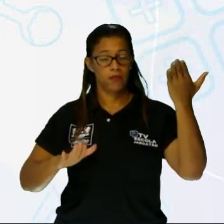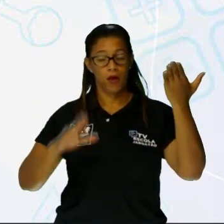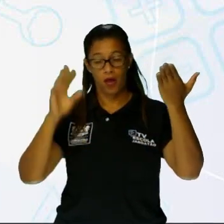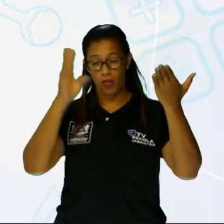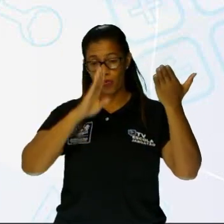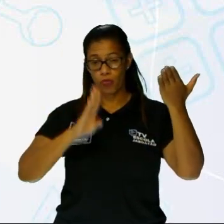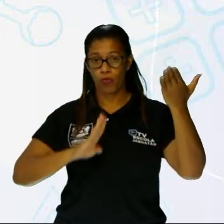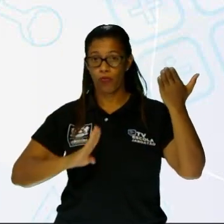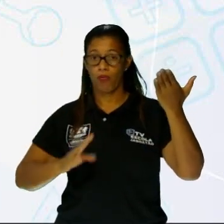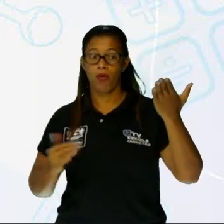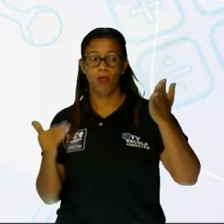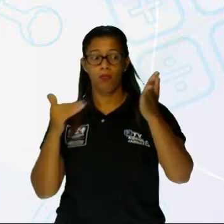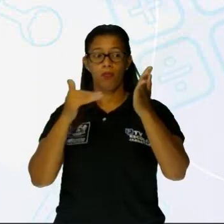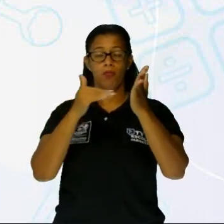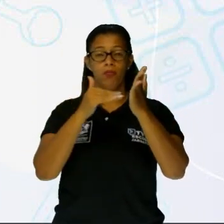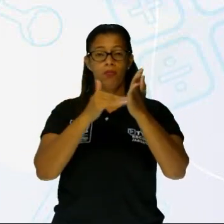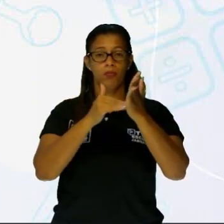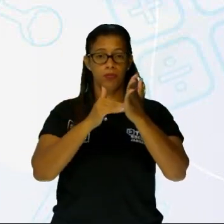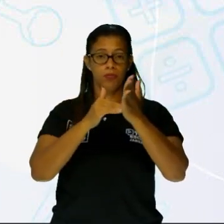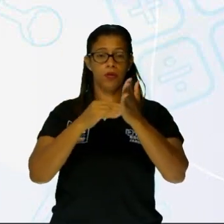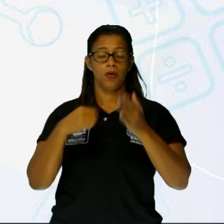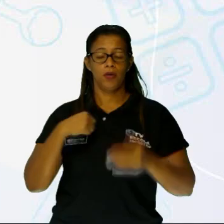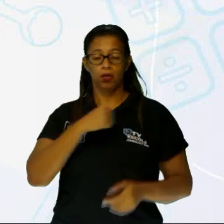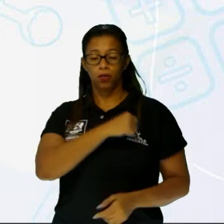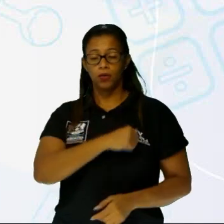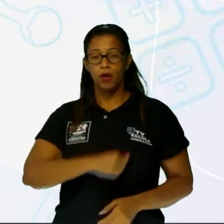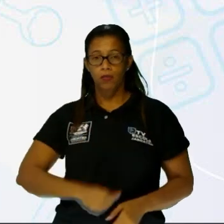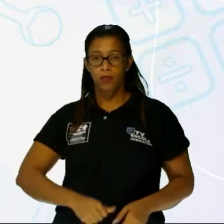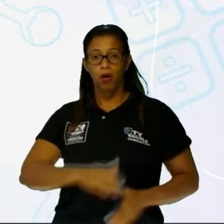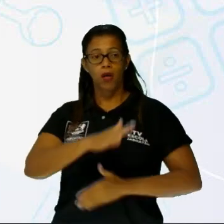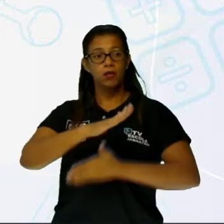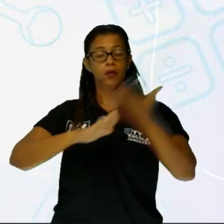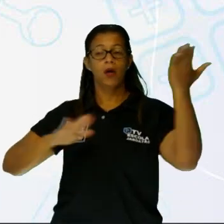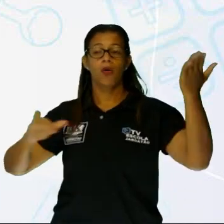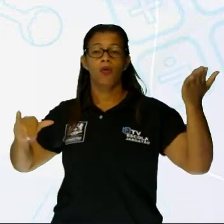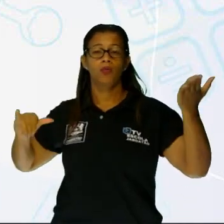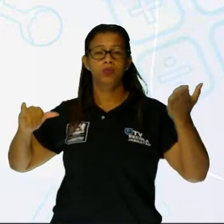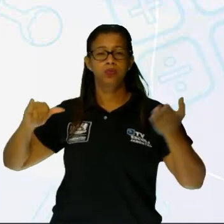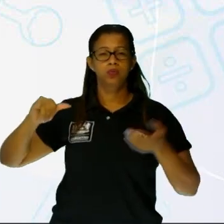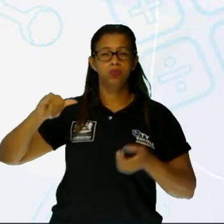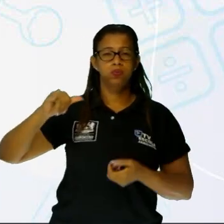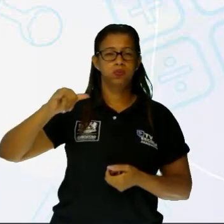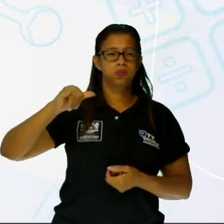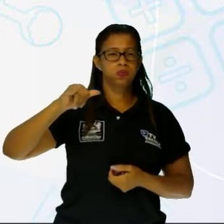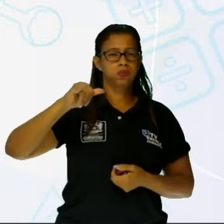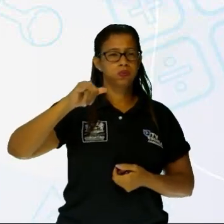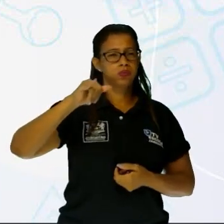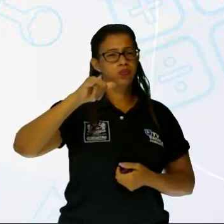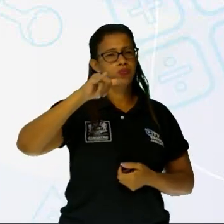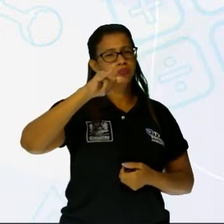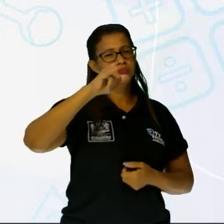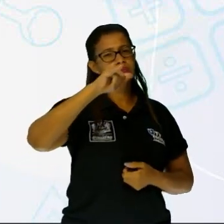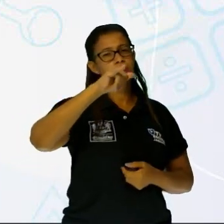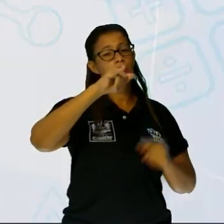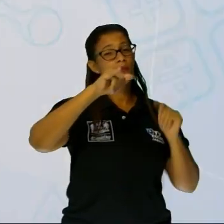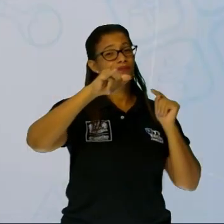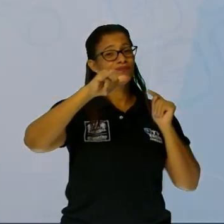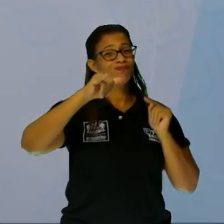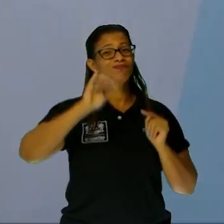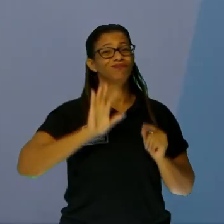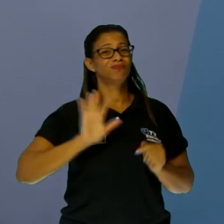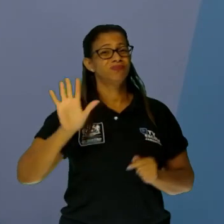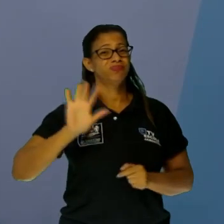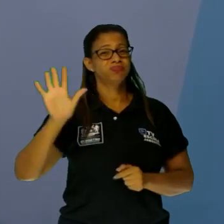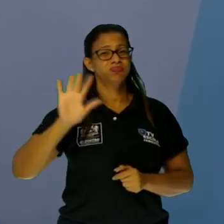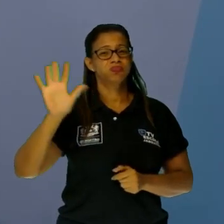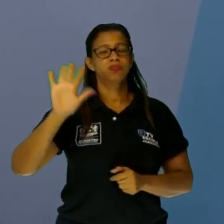vou ter que ir de avião, né, para o Japão. Eu sei que passagens de avião são caras e quando você vai para